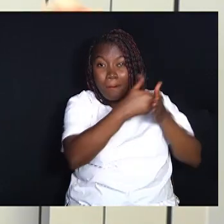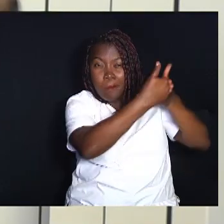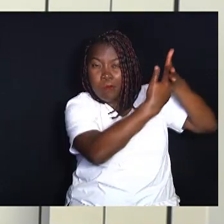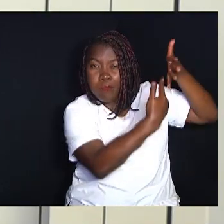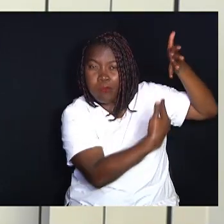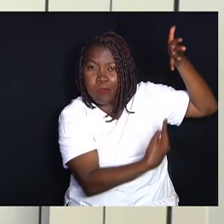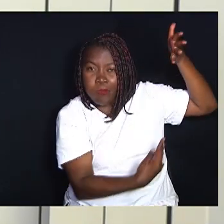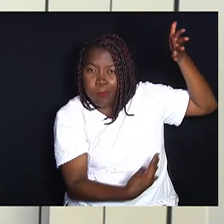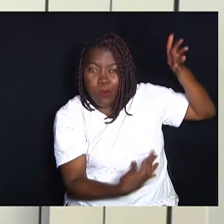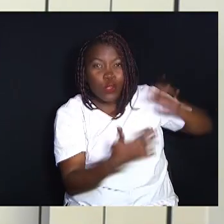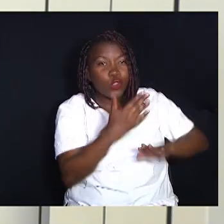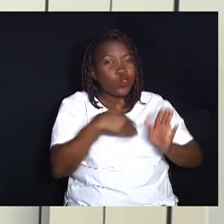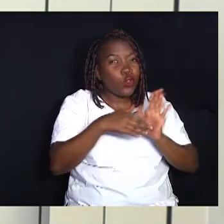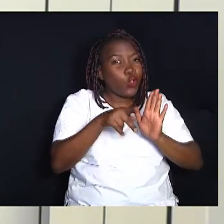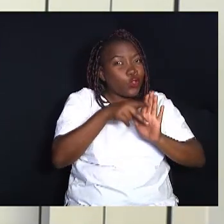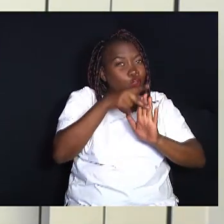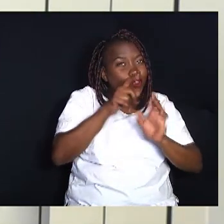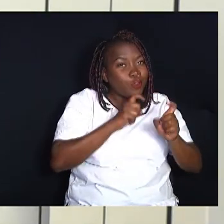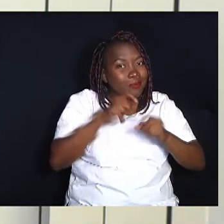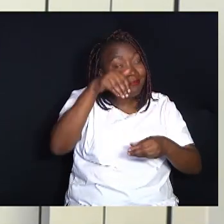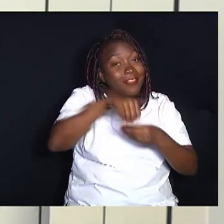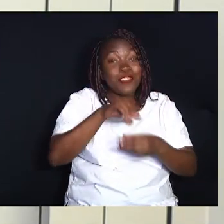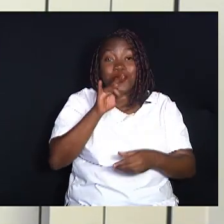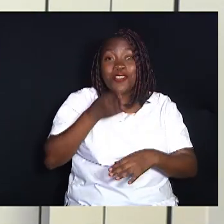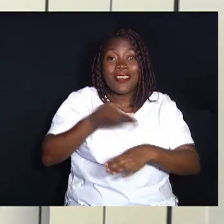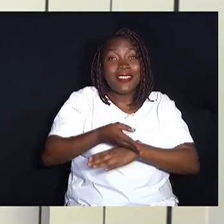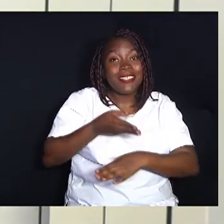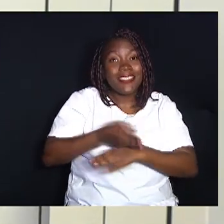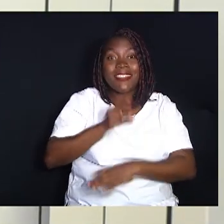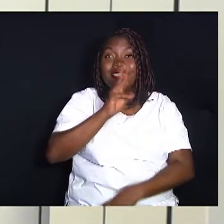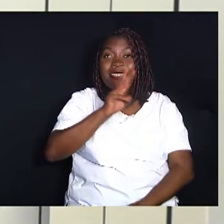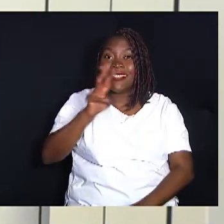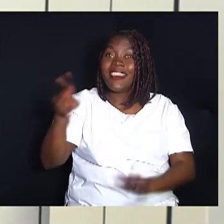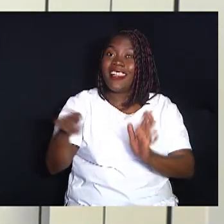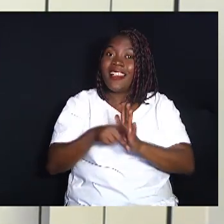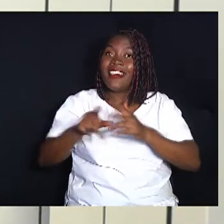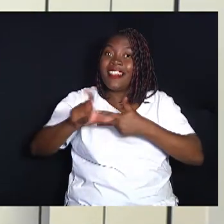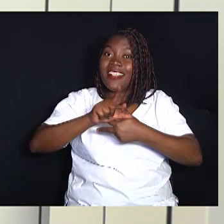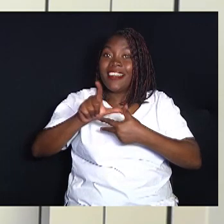serão discutidos e votados? É só acessar o site do Legislativo, que é o